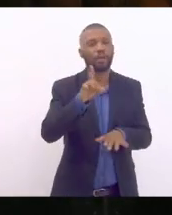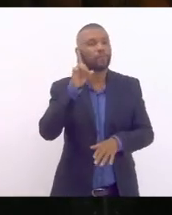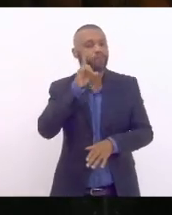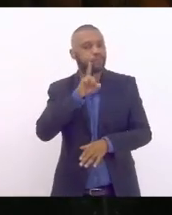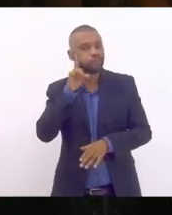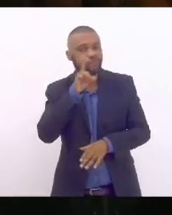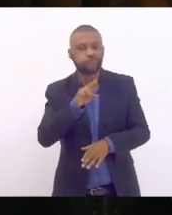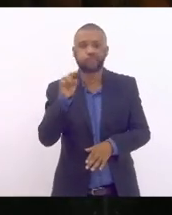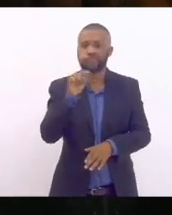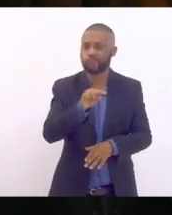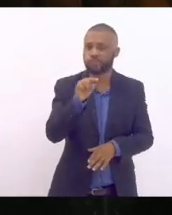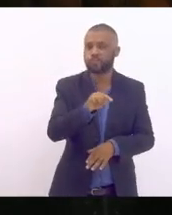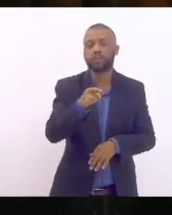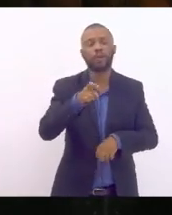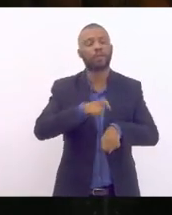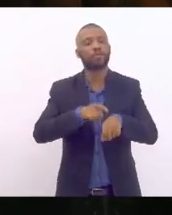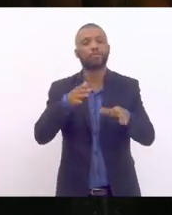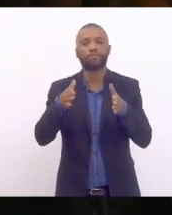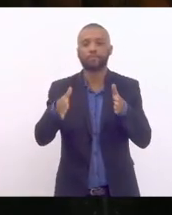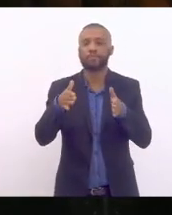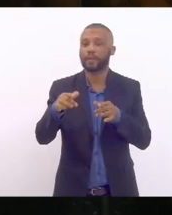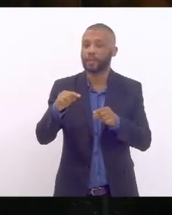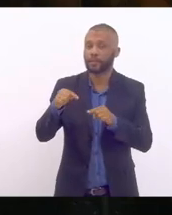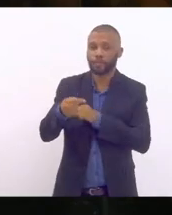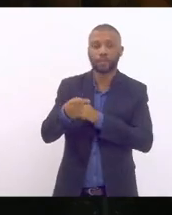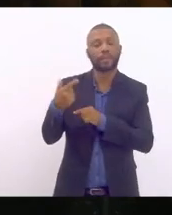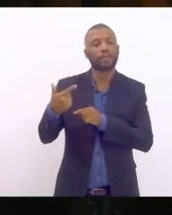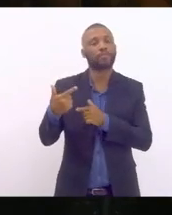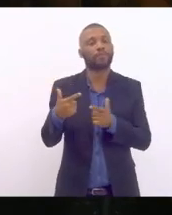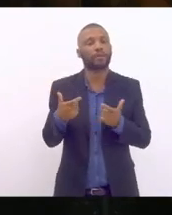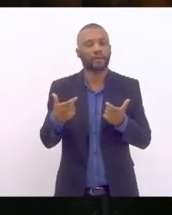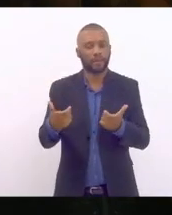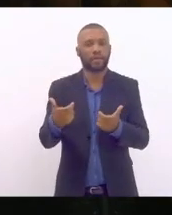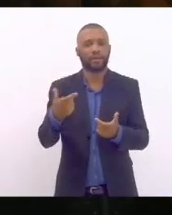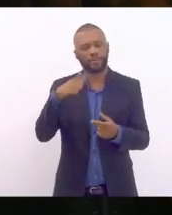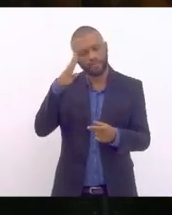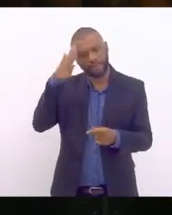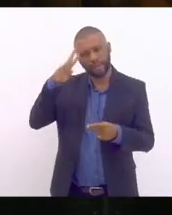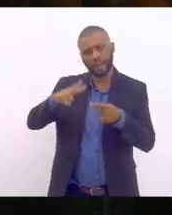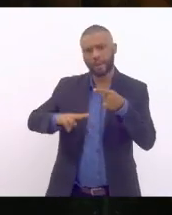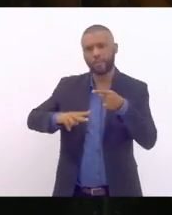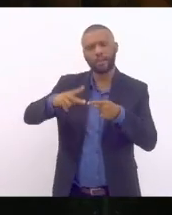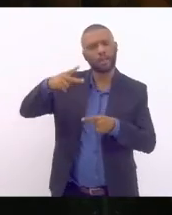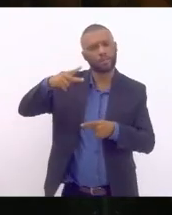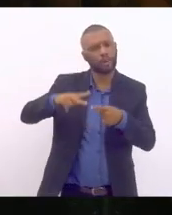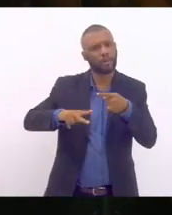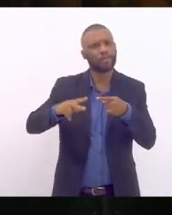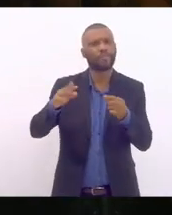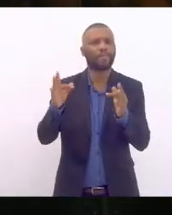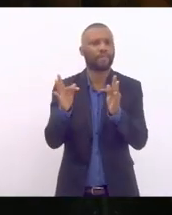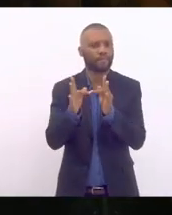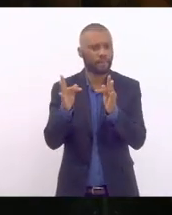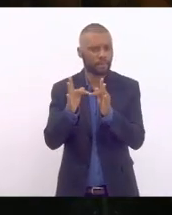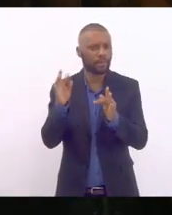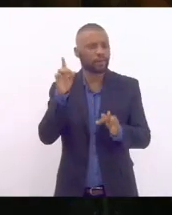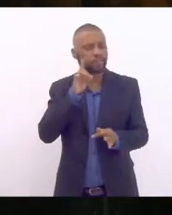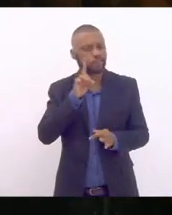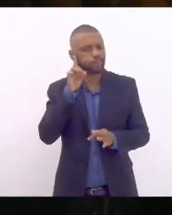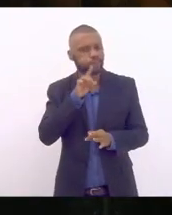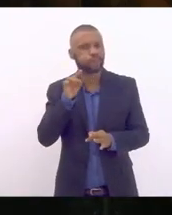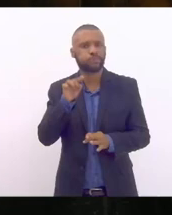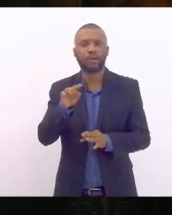para lado durante e depois da segunda guerra o maior laboratório de física dos Estados Unidos o woofer milagre